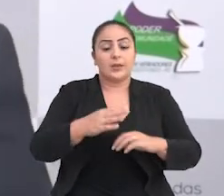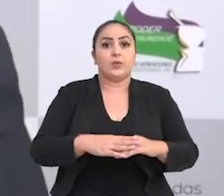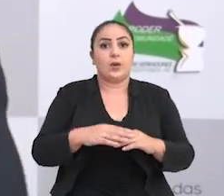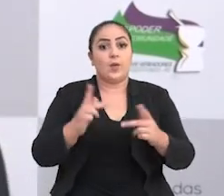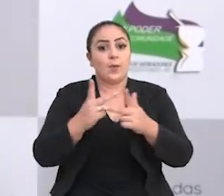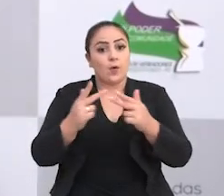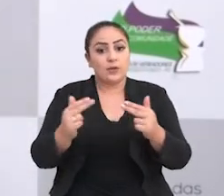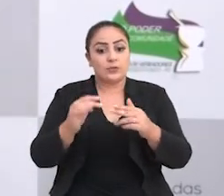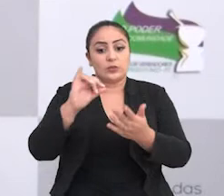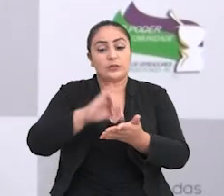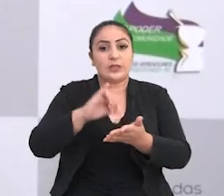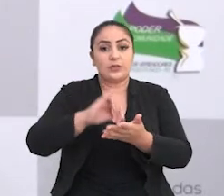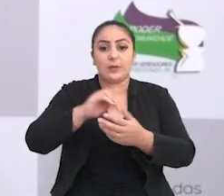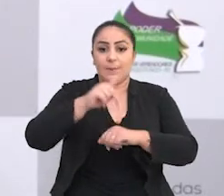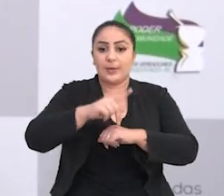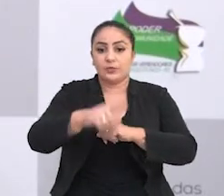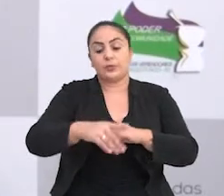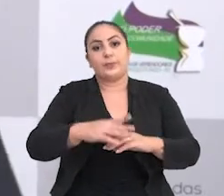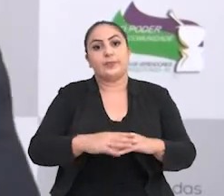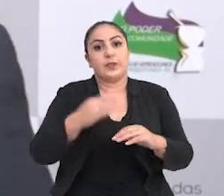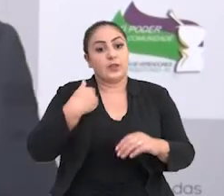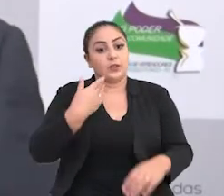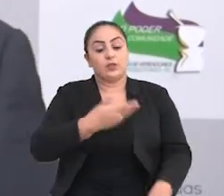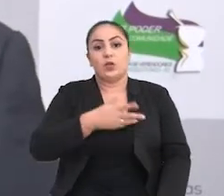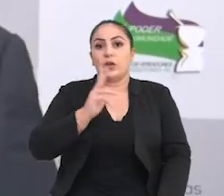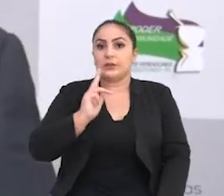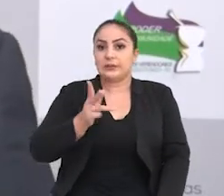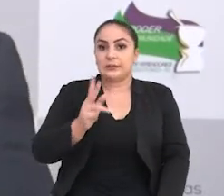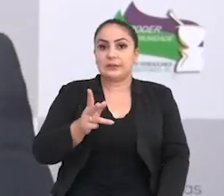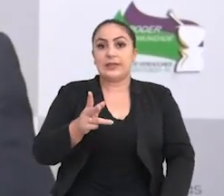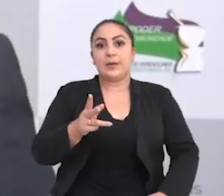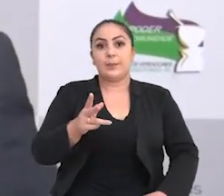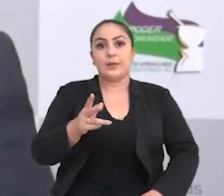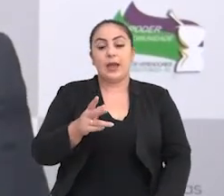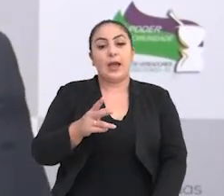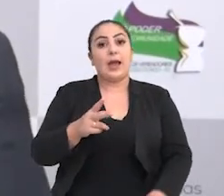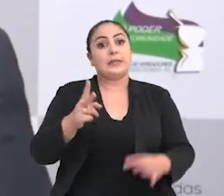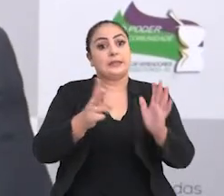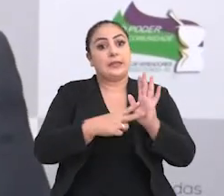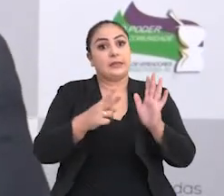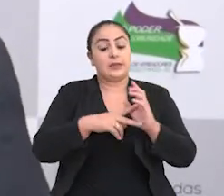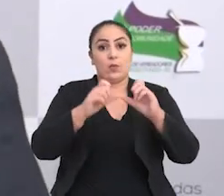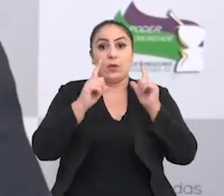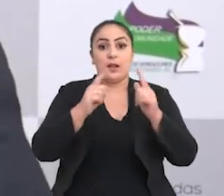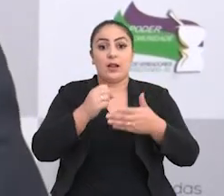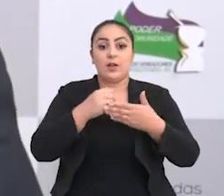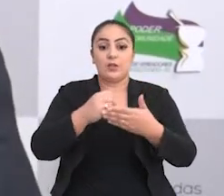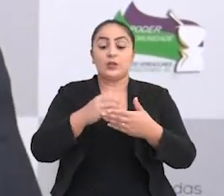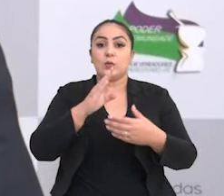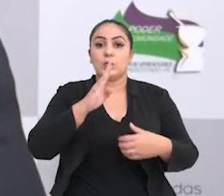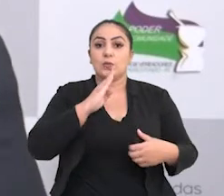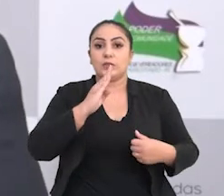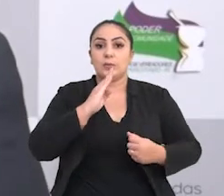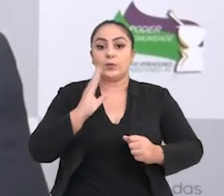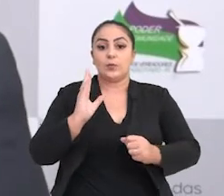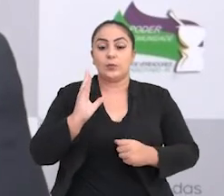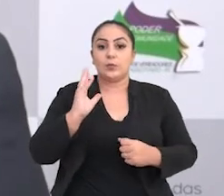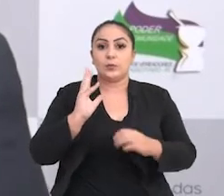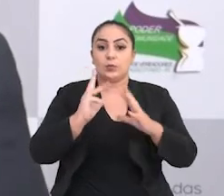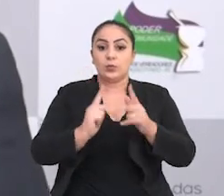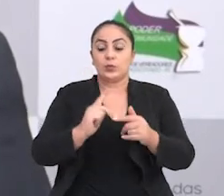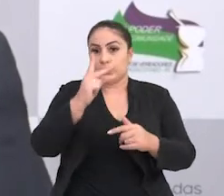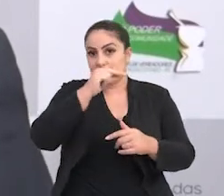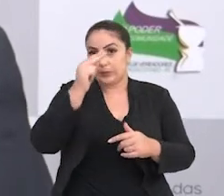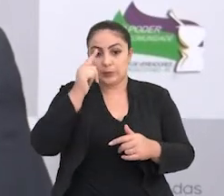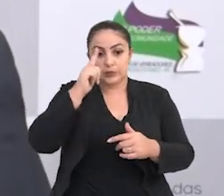bairro, o que aconteça no centro de Passo Fundo, e nós sempre estamos atentos e levando ao conhecimento do Poder